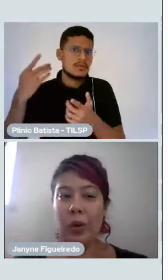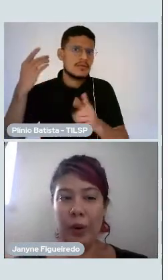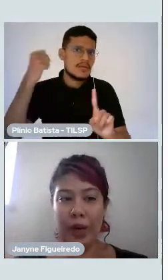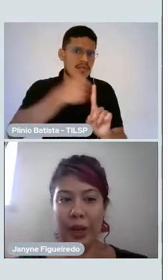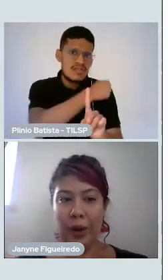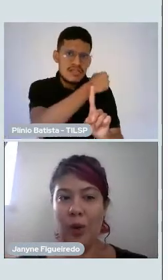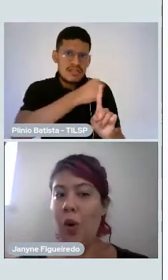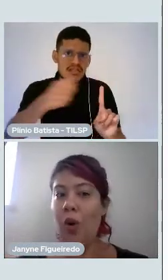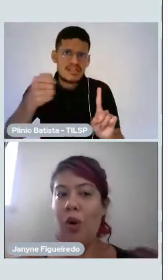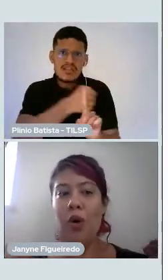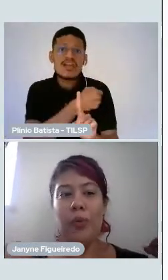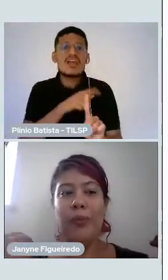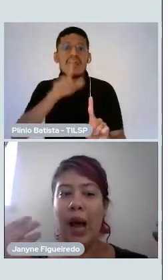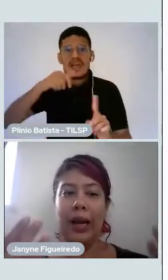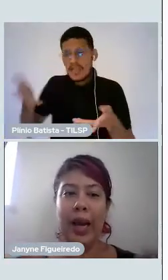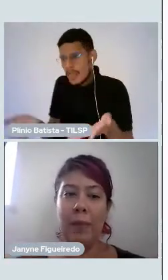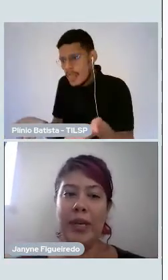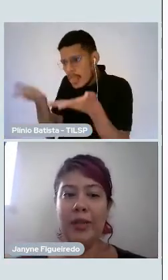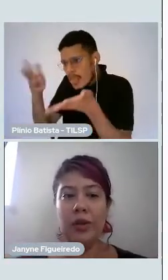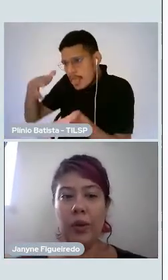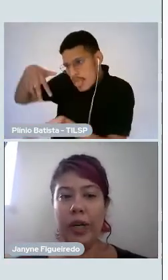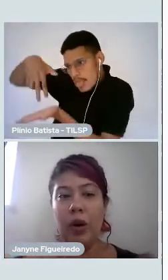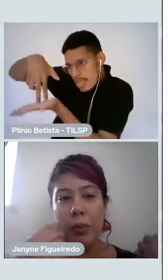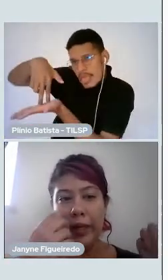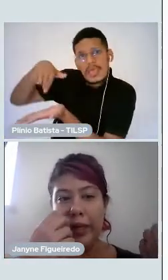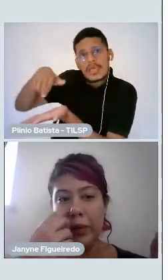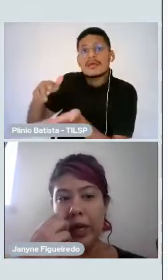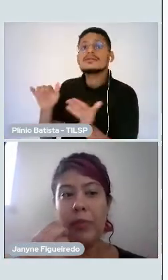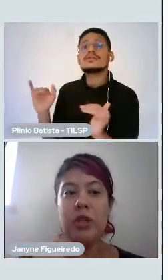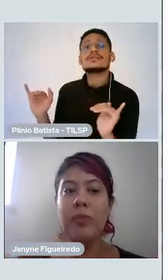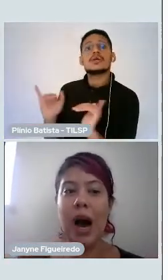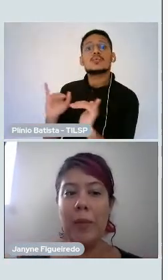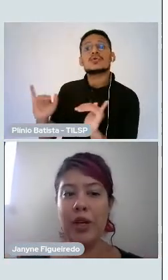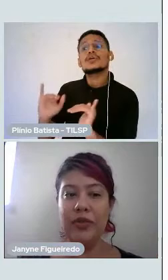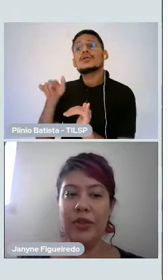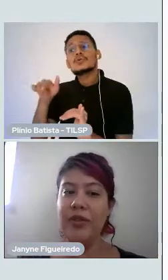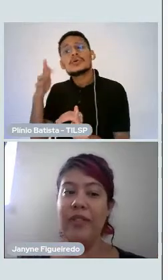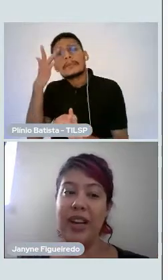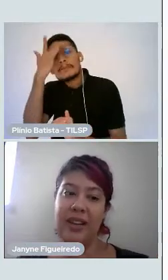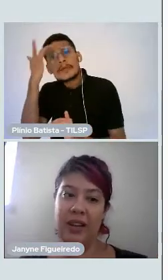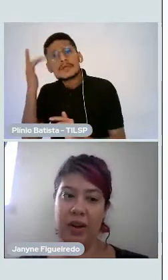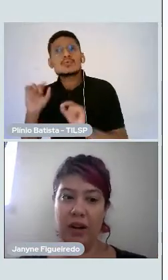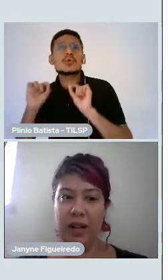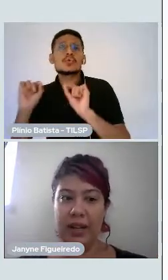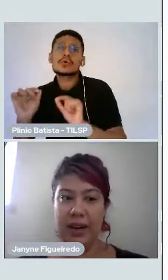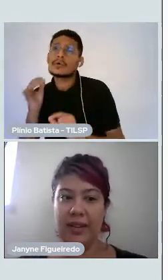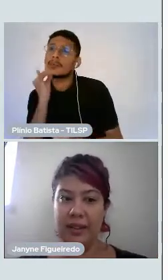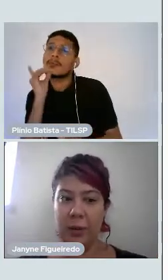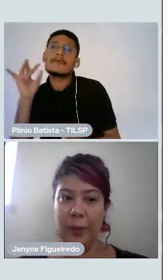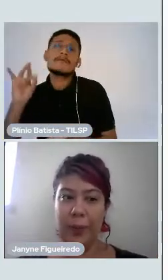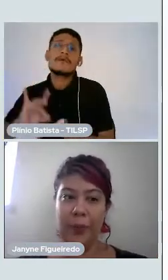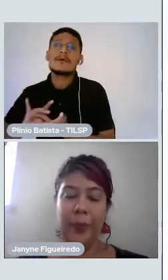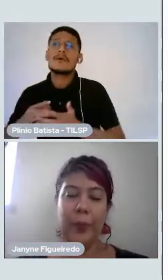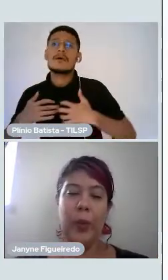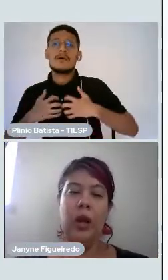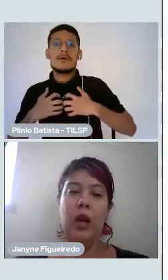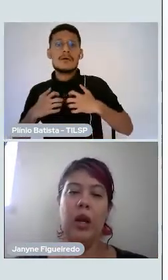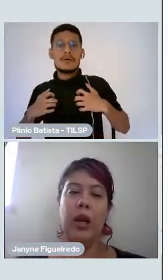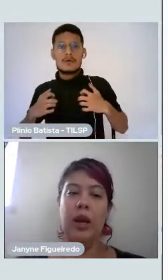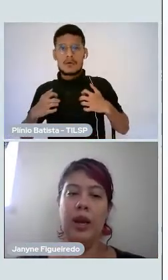algo tranquilo ou aquela pessoa que cometeu crimes bárbaros fosse um verdadeiro herói da nação.